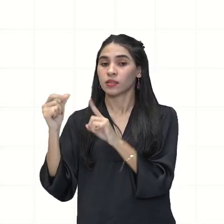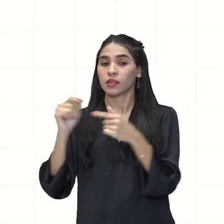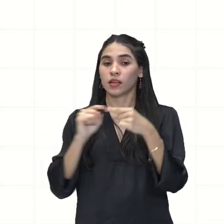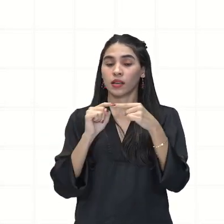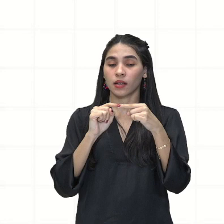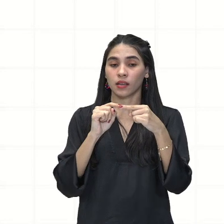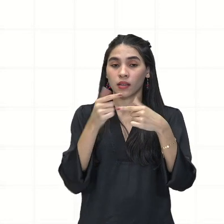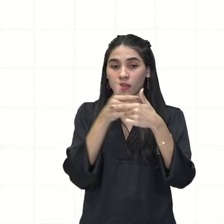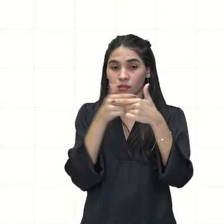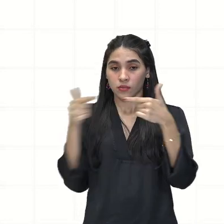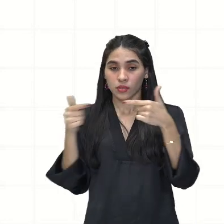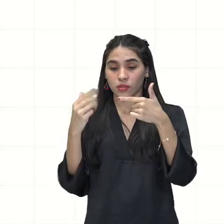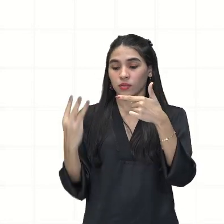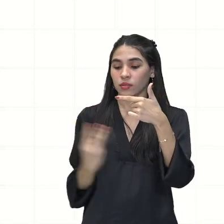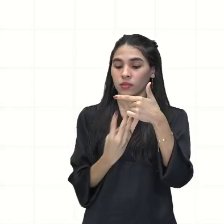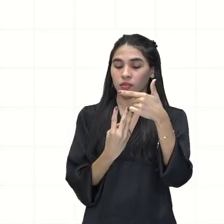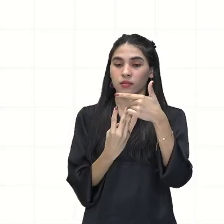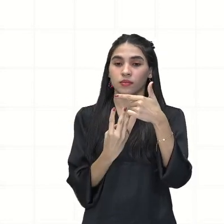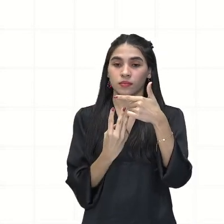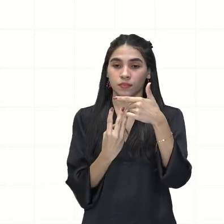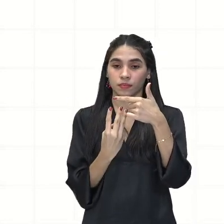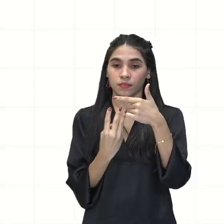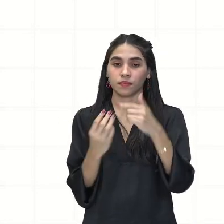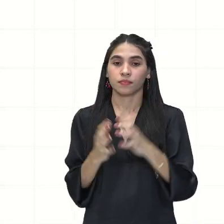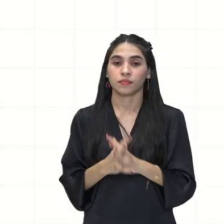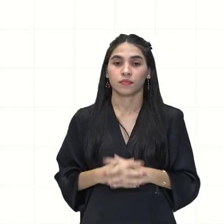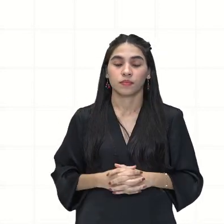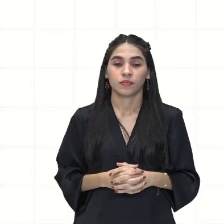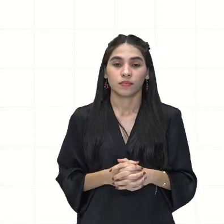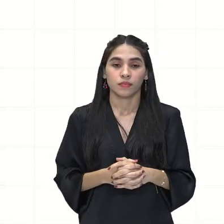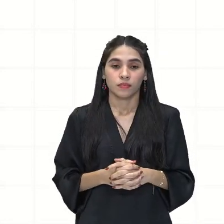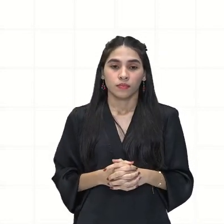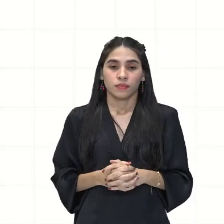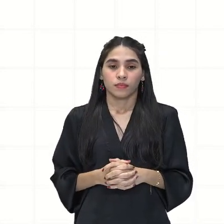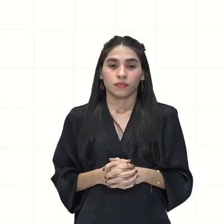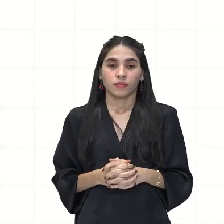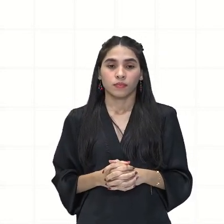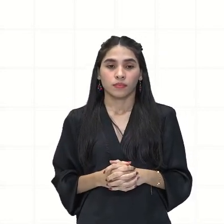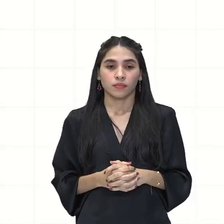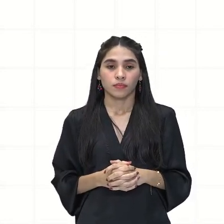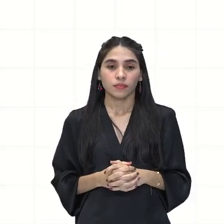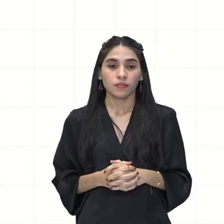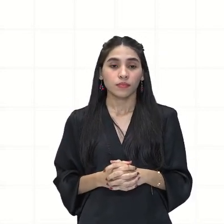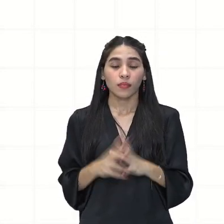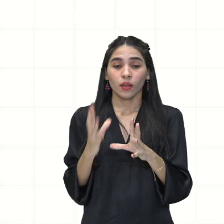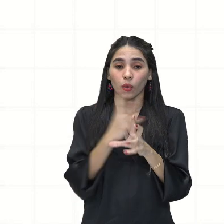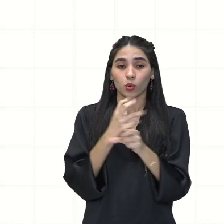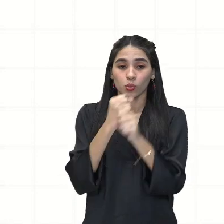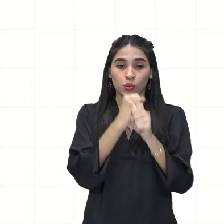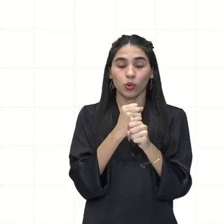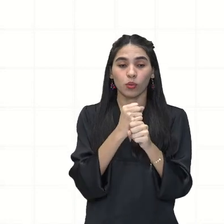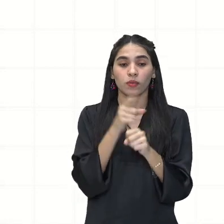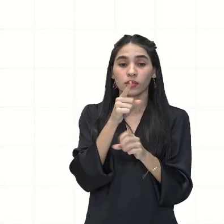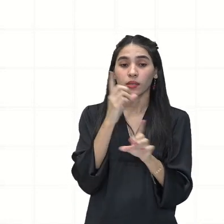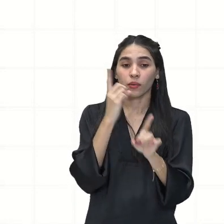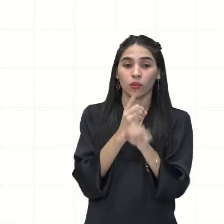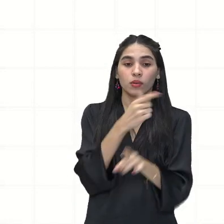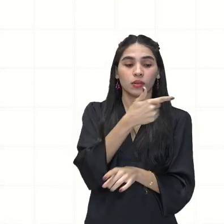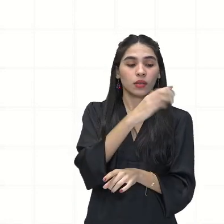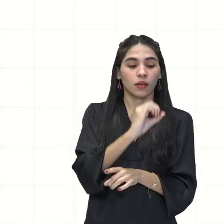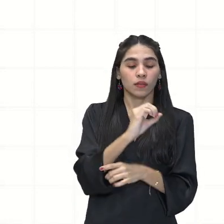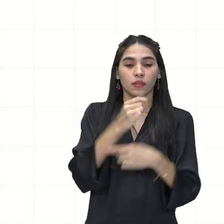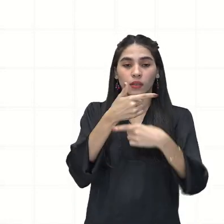1,56. Dividido por total menos 1, que foi 3. Somando tudo isso, chegamos a